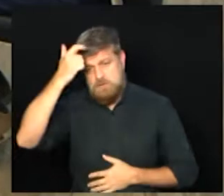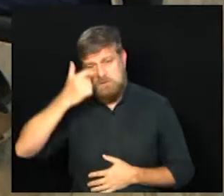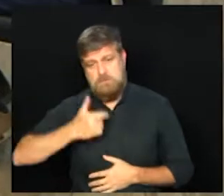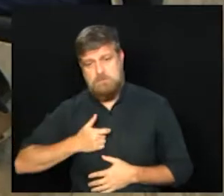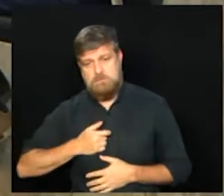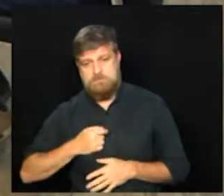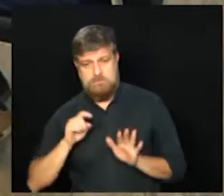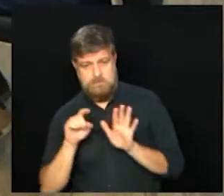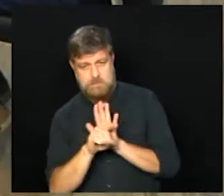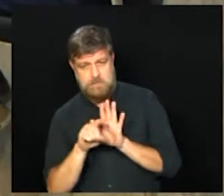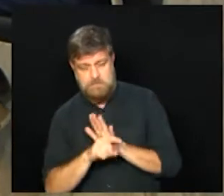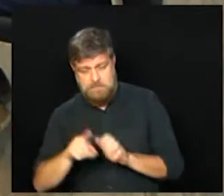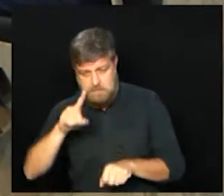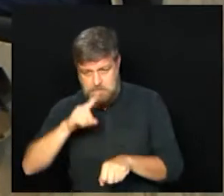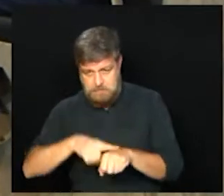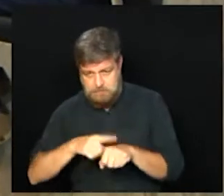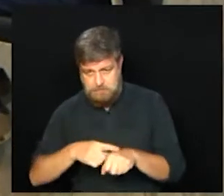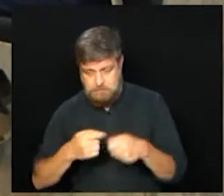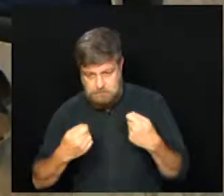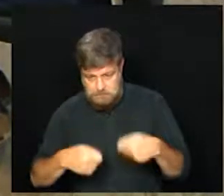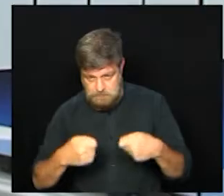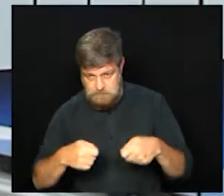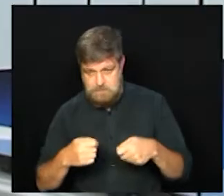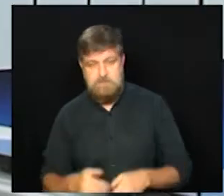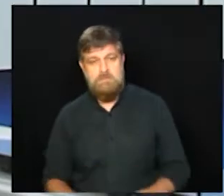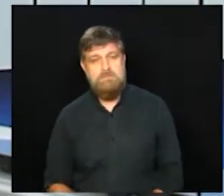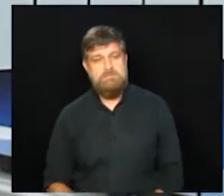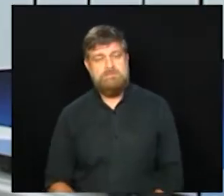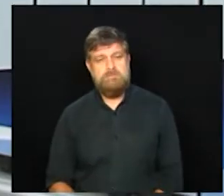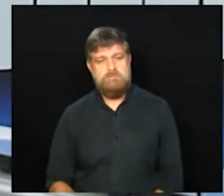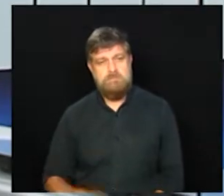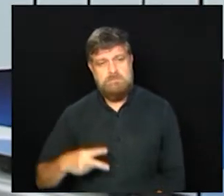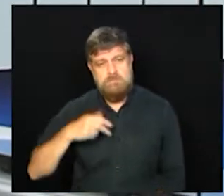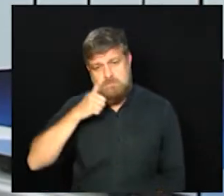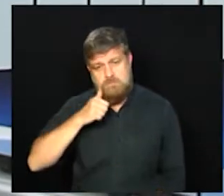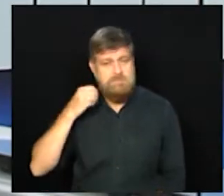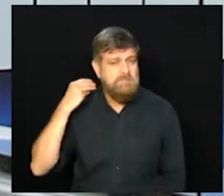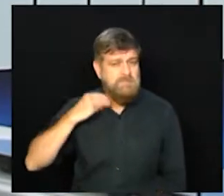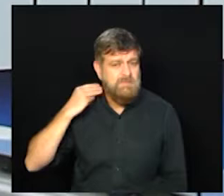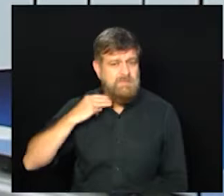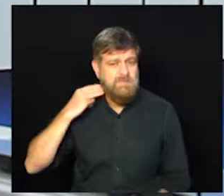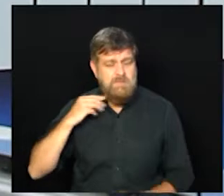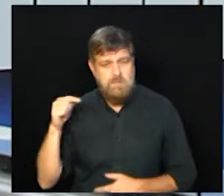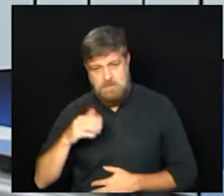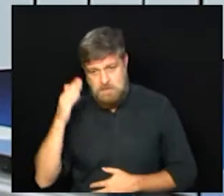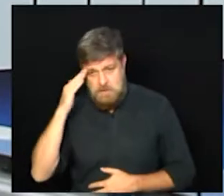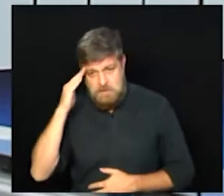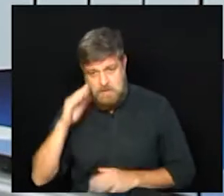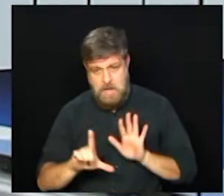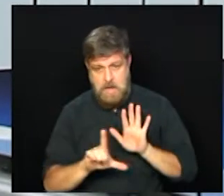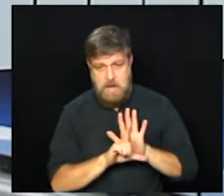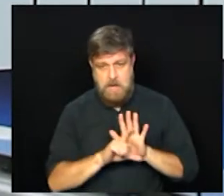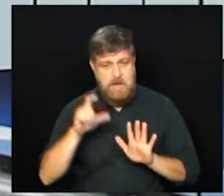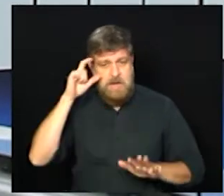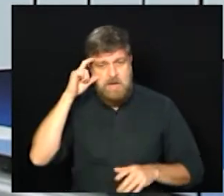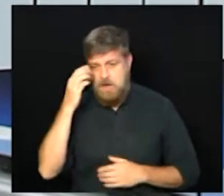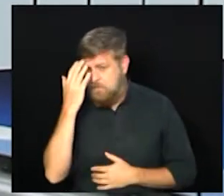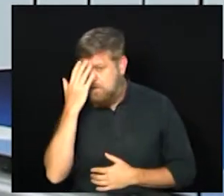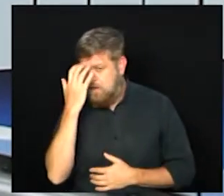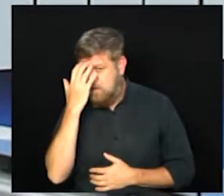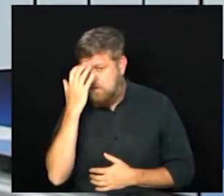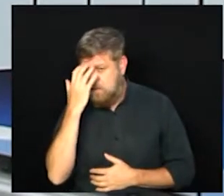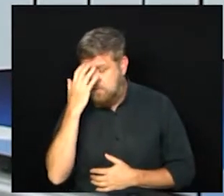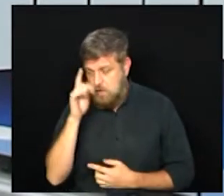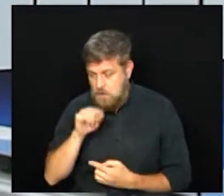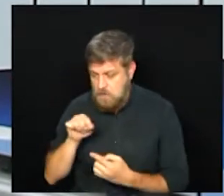interrupções apenas quando o necessário. Vereadora Mariana Conte entende que a Lei Maria da Penha vem para que todas